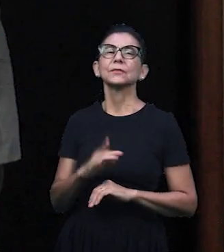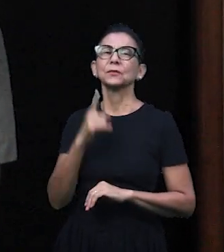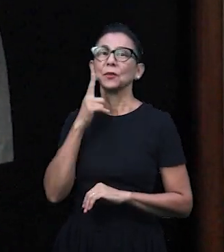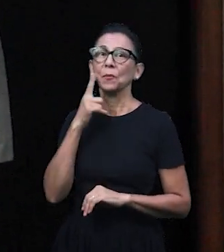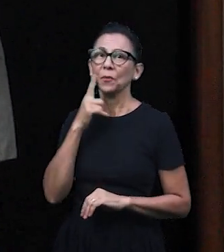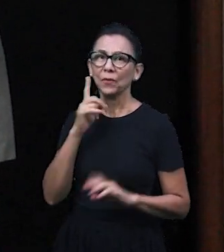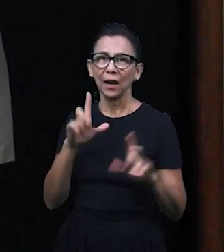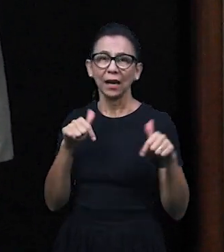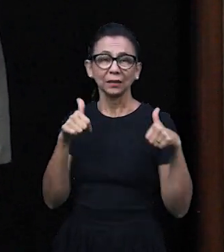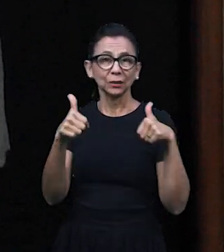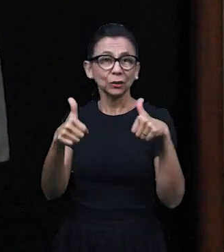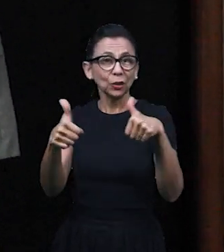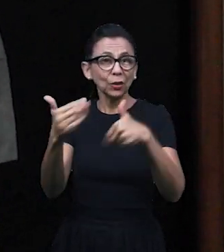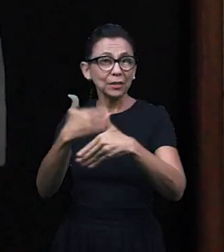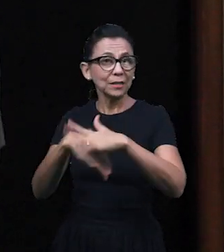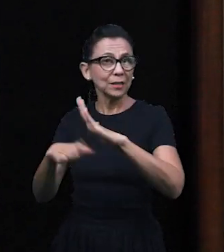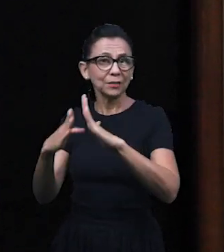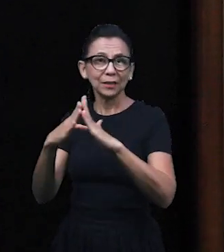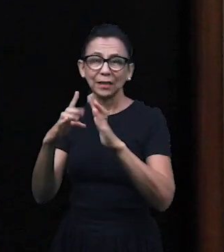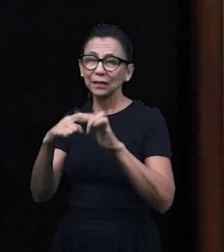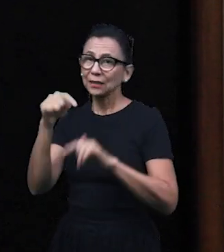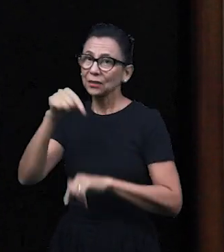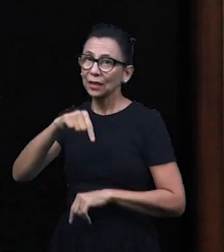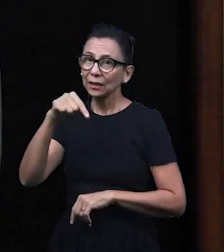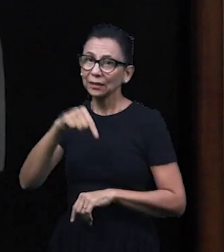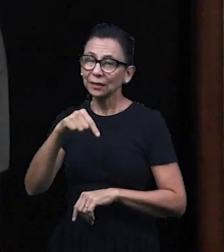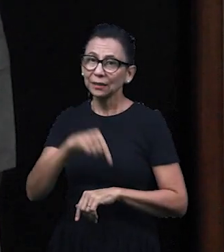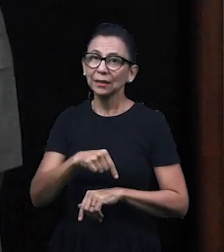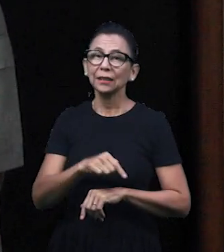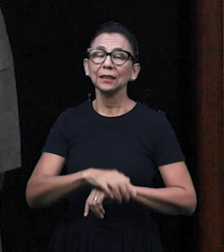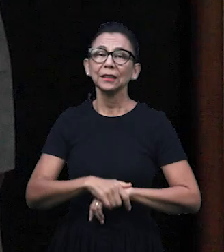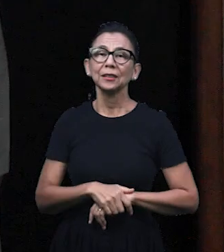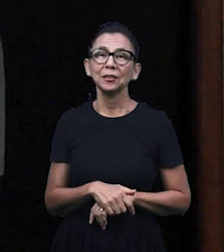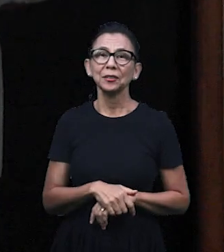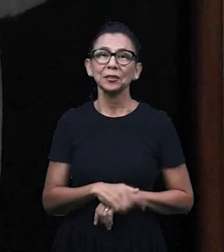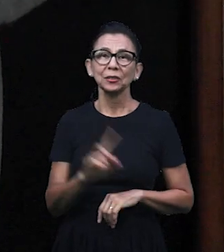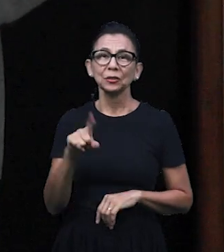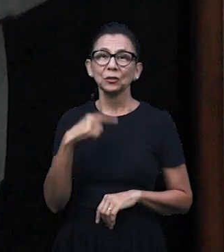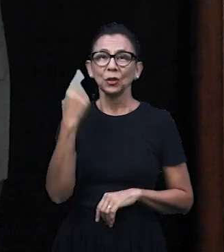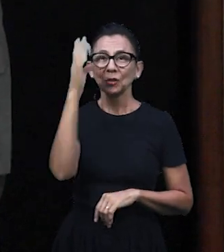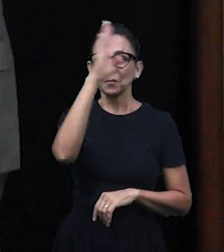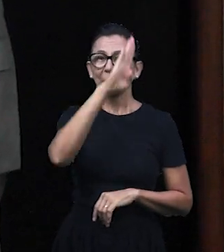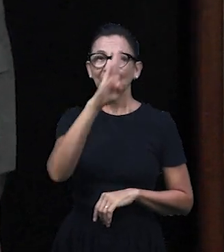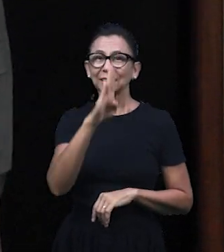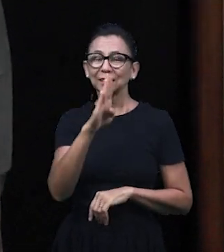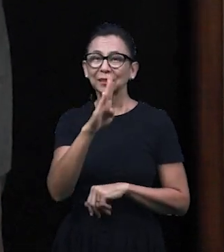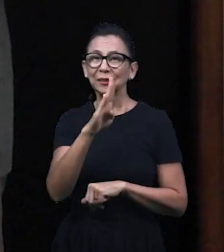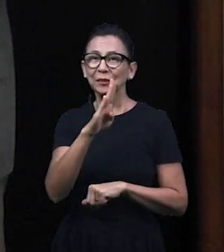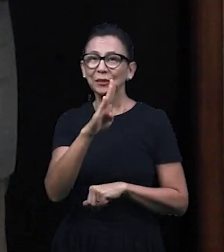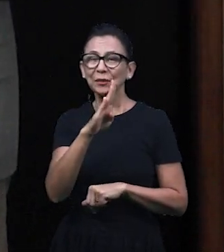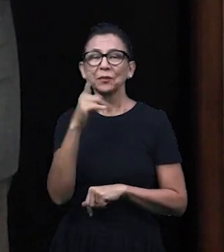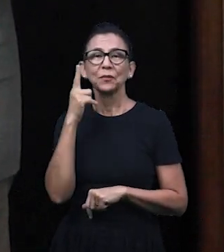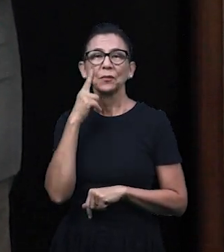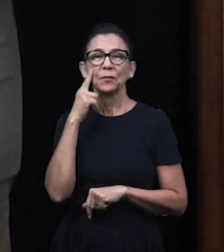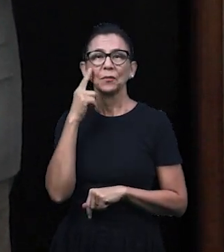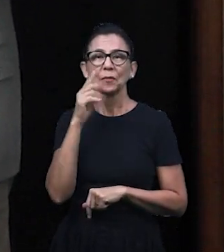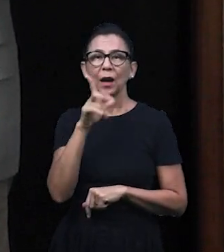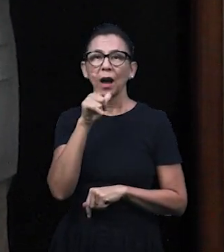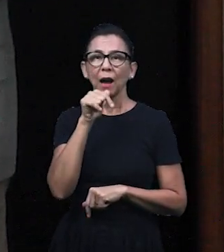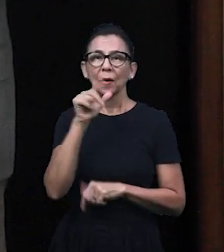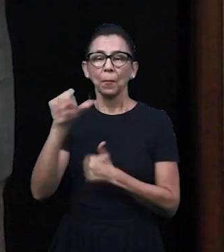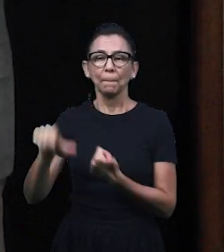das igrejas, as experiências das igrejas aqui no nosso país. E nós vamos começar por batismos que têm